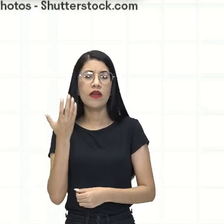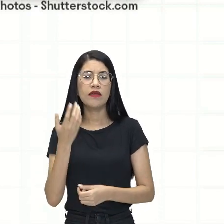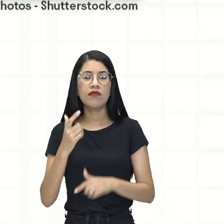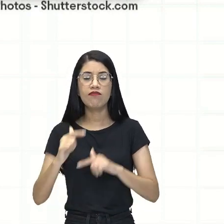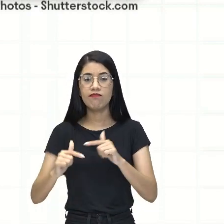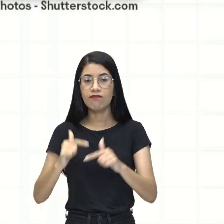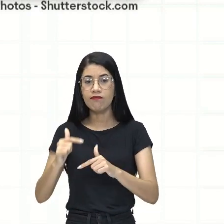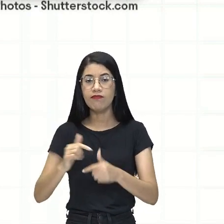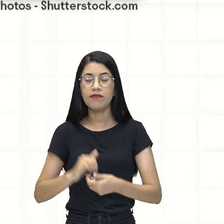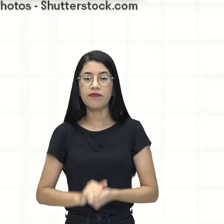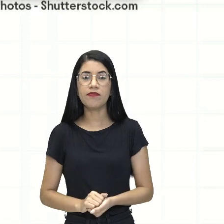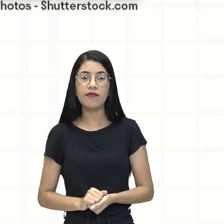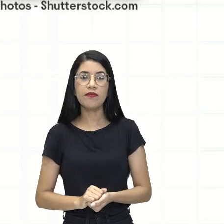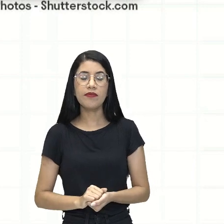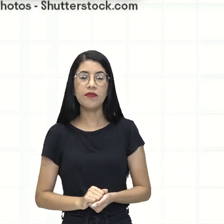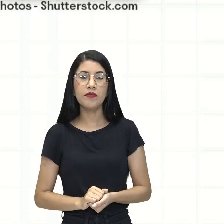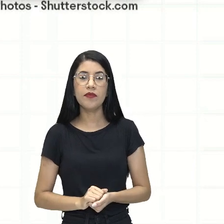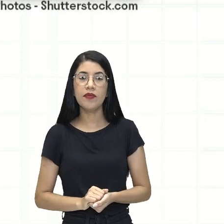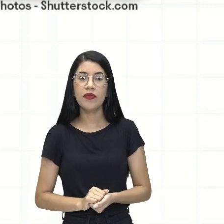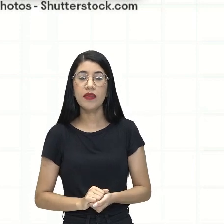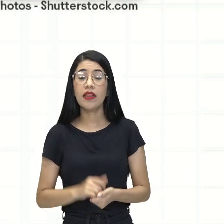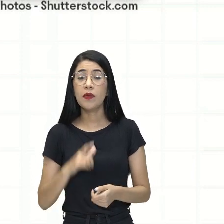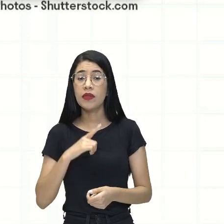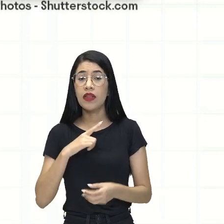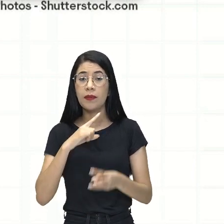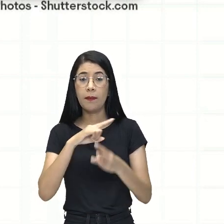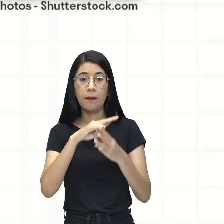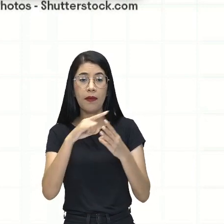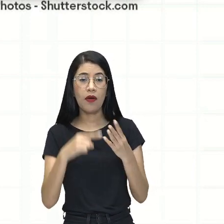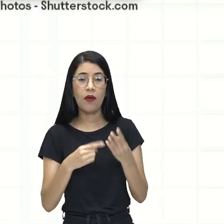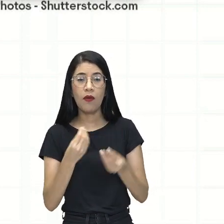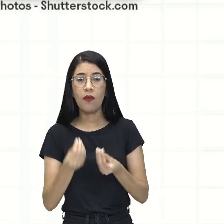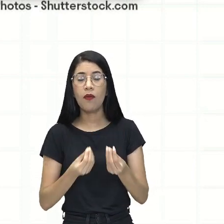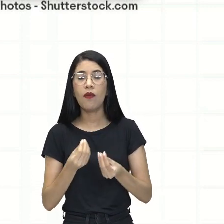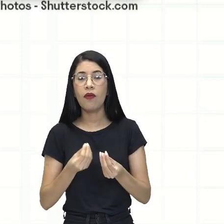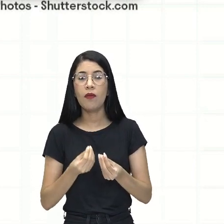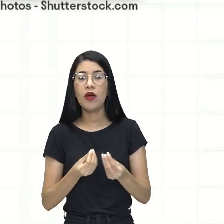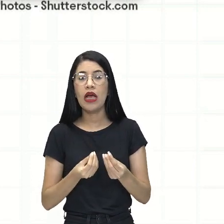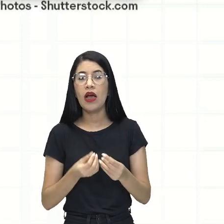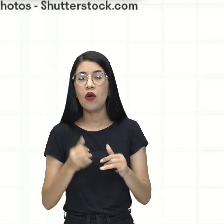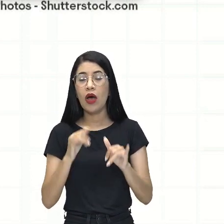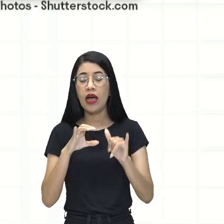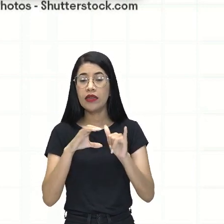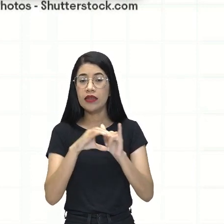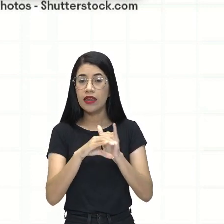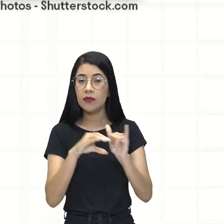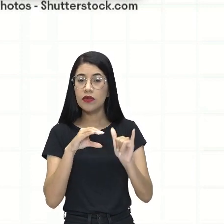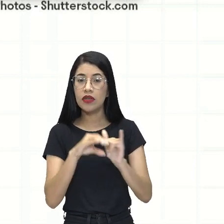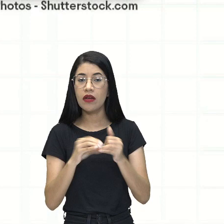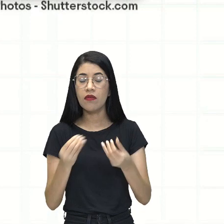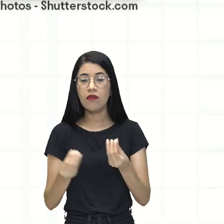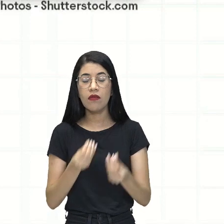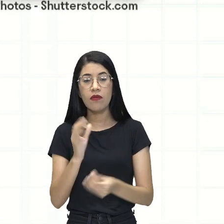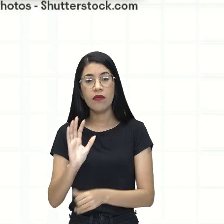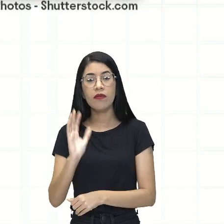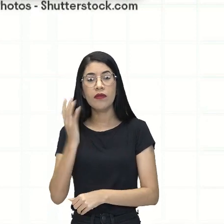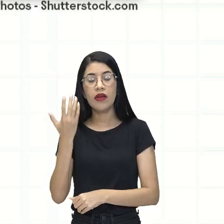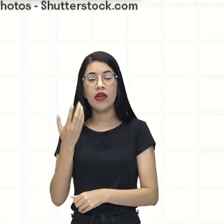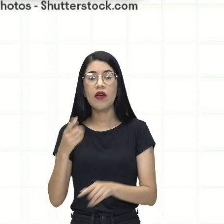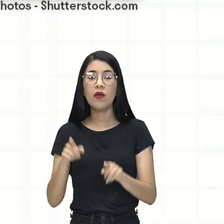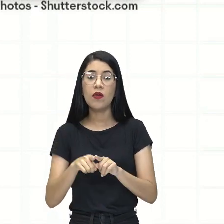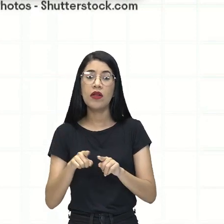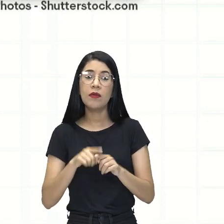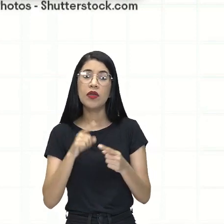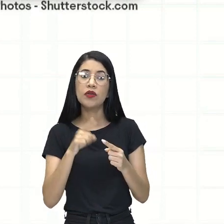as máquinas térmicas, elas são classificadas quanto ao ciclo termodinâmico ou ao tipo